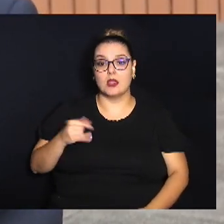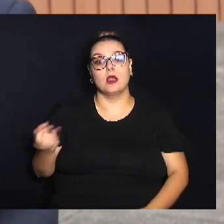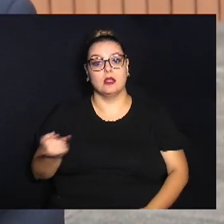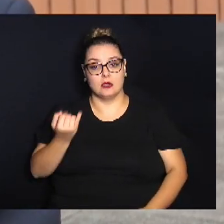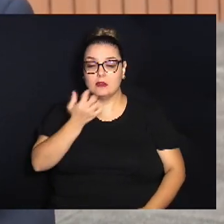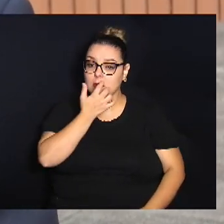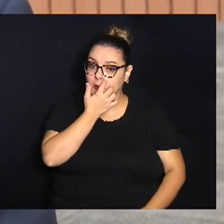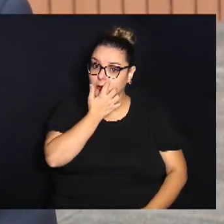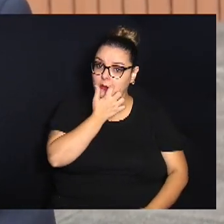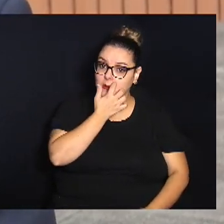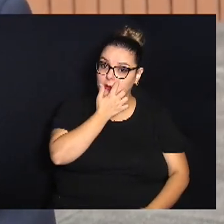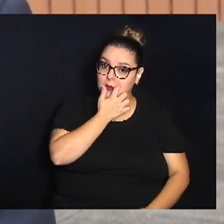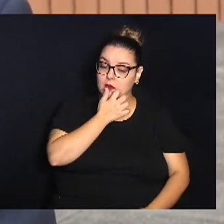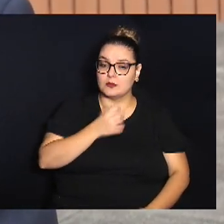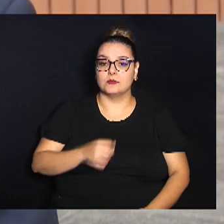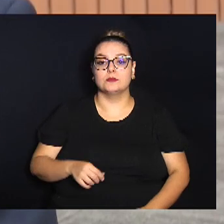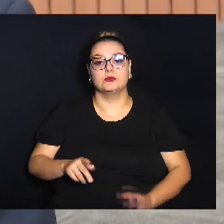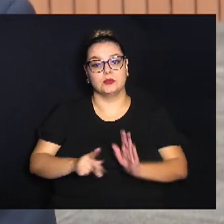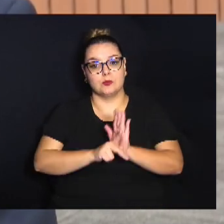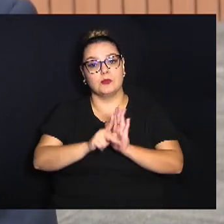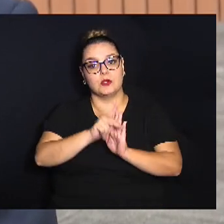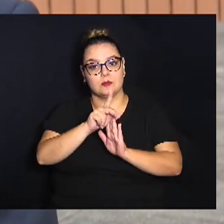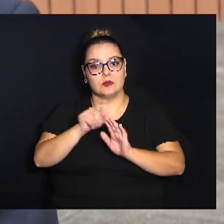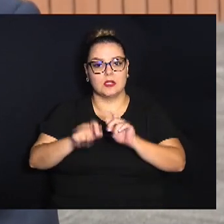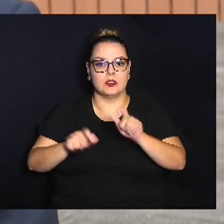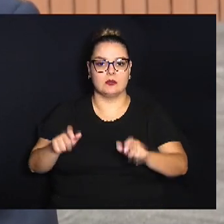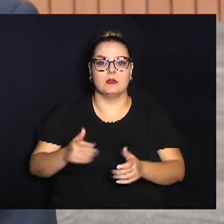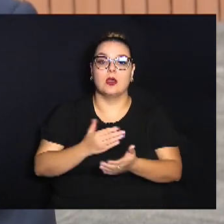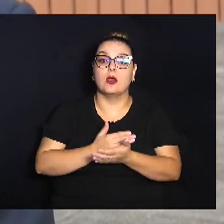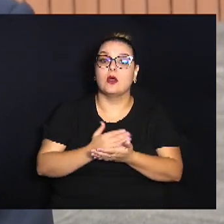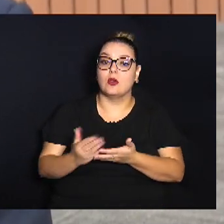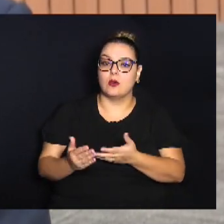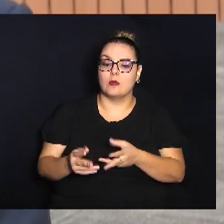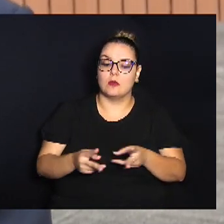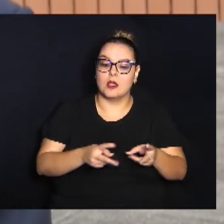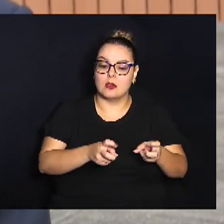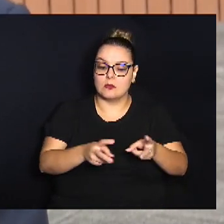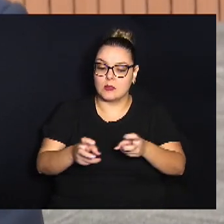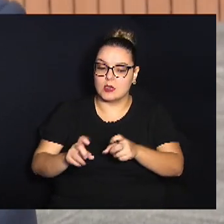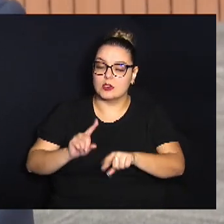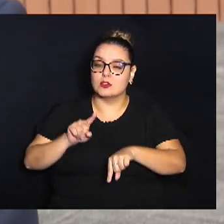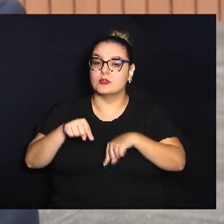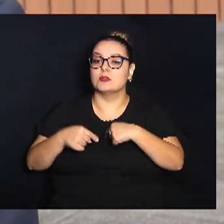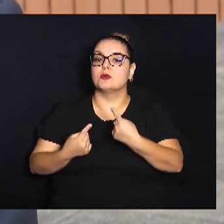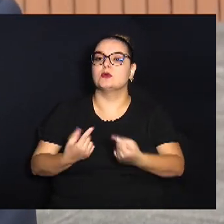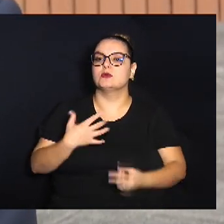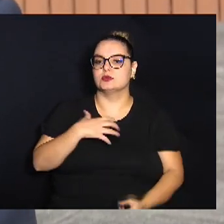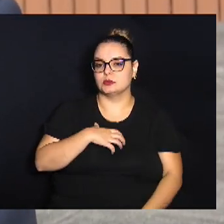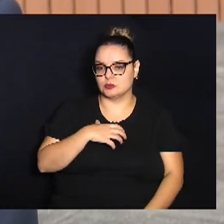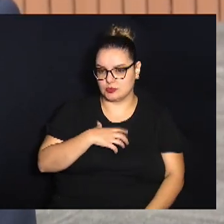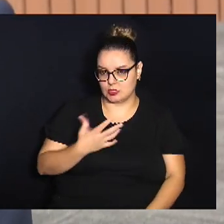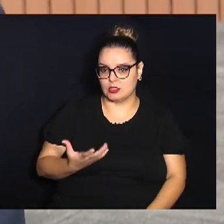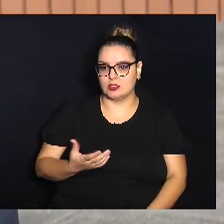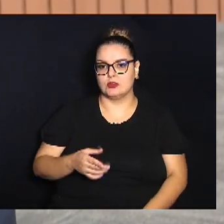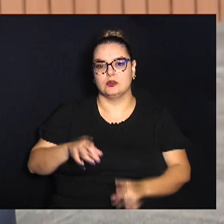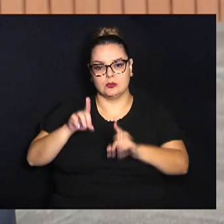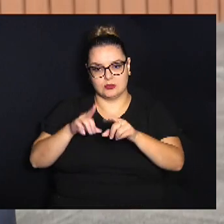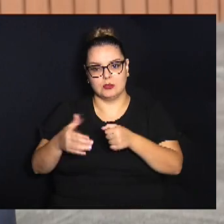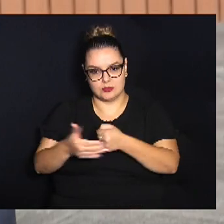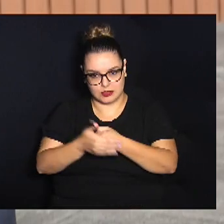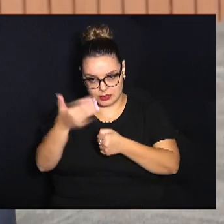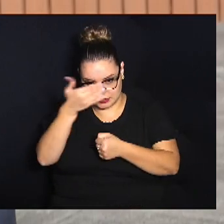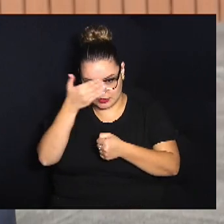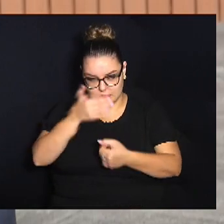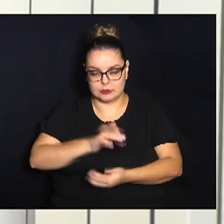importância do projeto, para que as pessoas comecem a olhar com outros olhos para essa deficiência invisível.